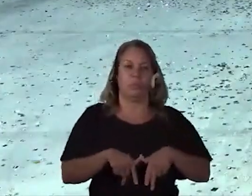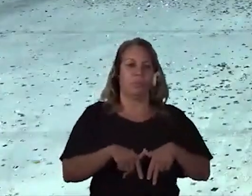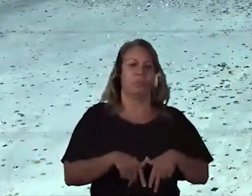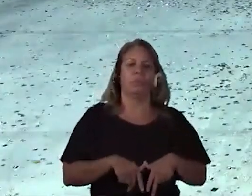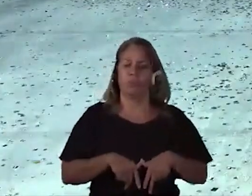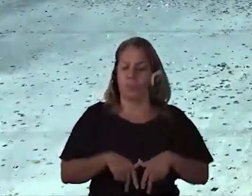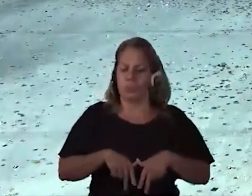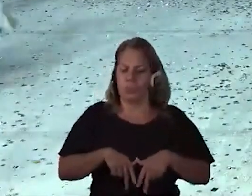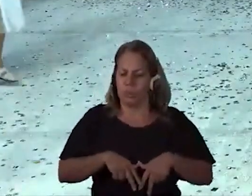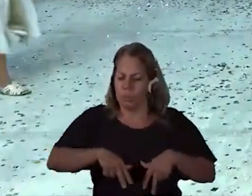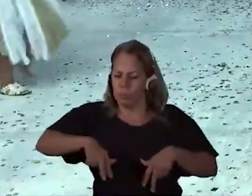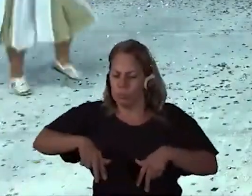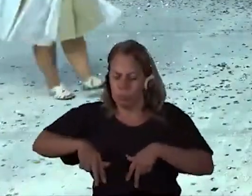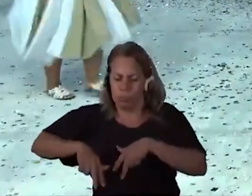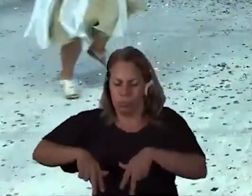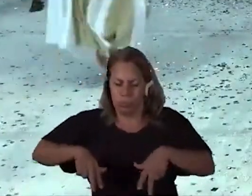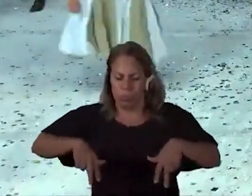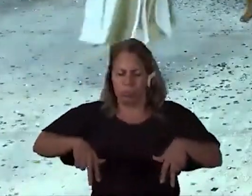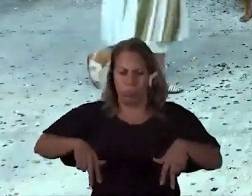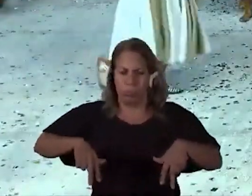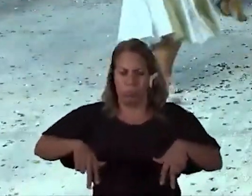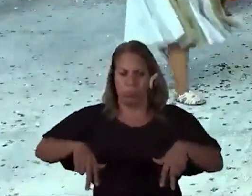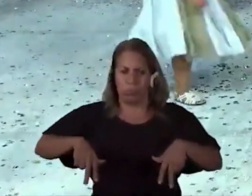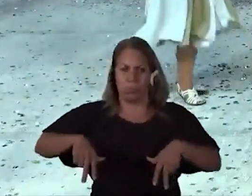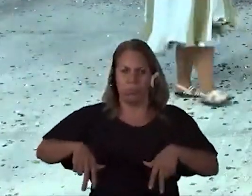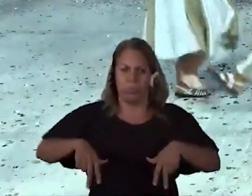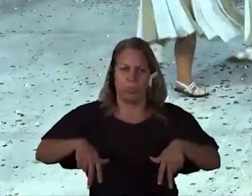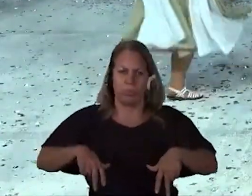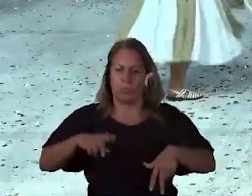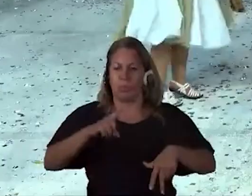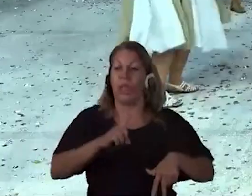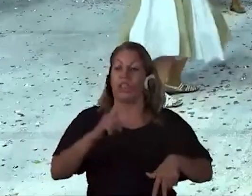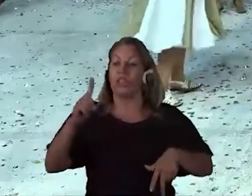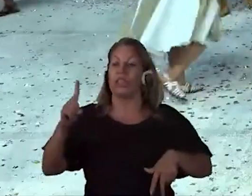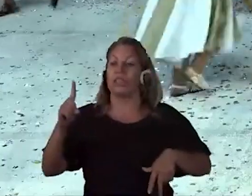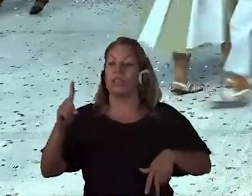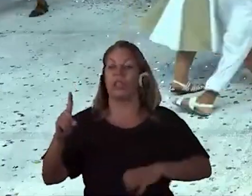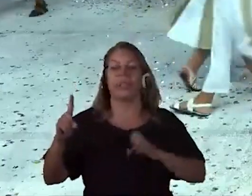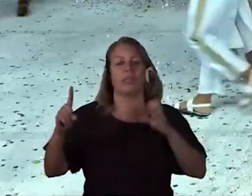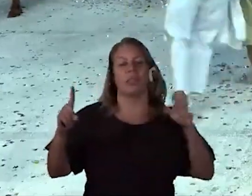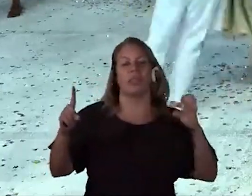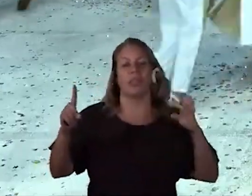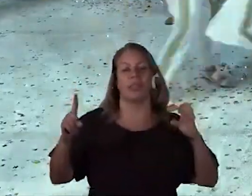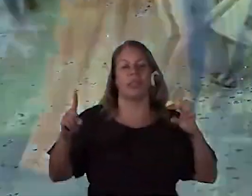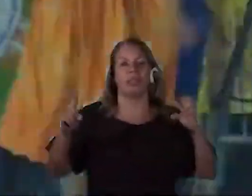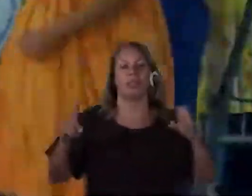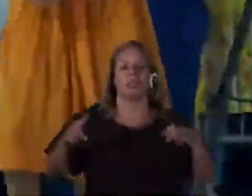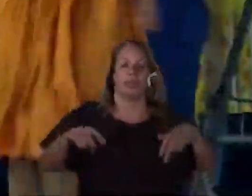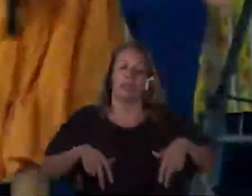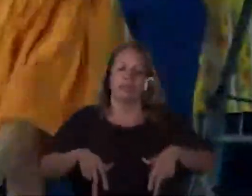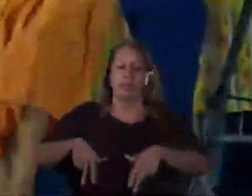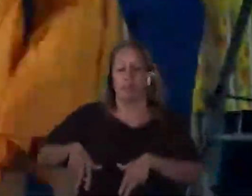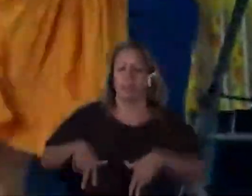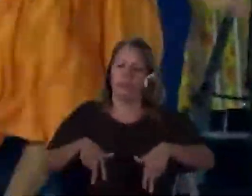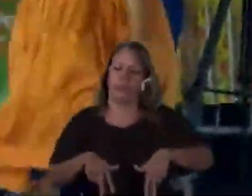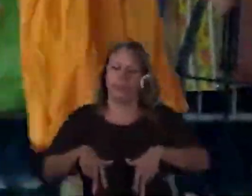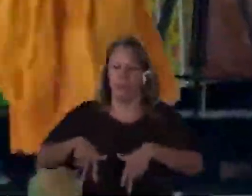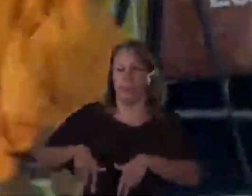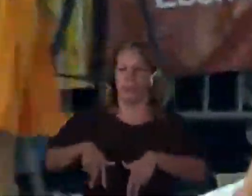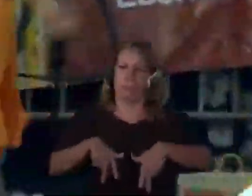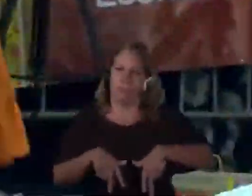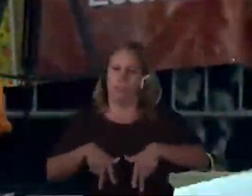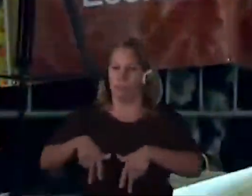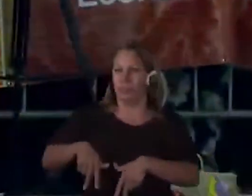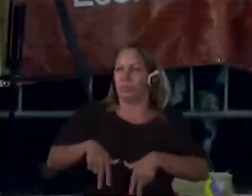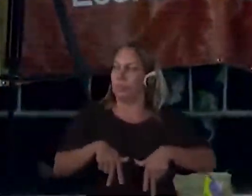aquele casal de noivo mostra um romance. Então é uma coisa muito difícil quando você já nem conhece aquela pessoa, não tem tanta intimidade com ela fora, né,